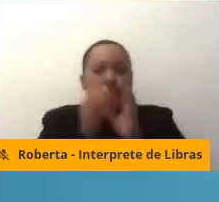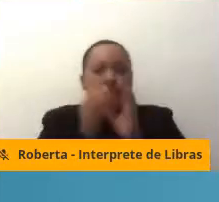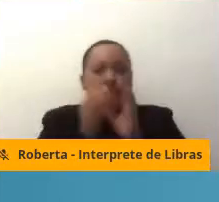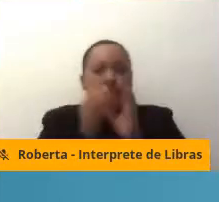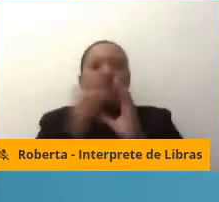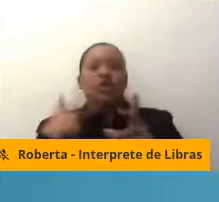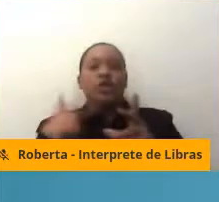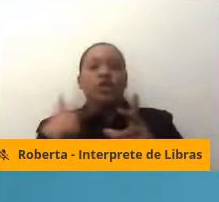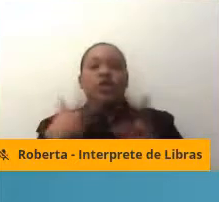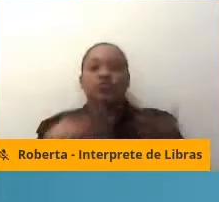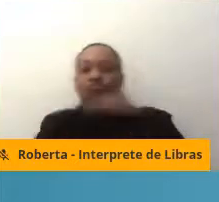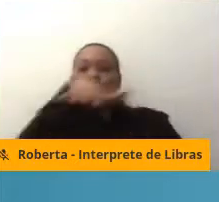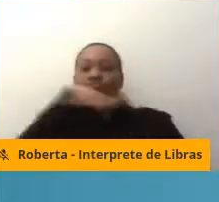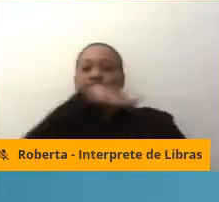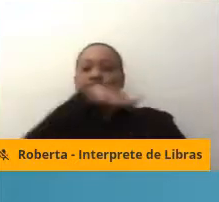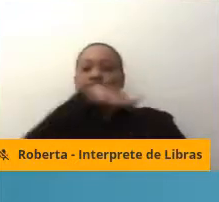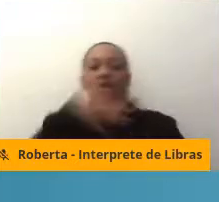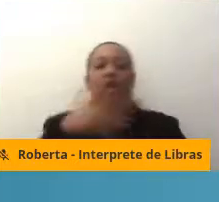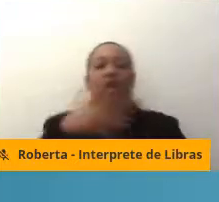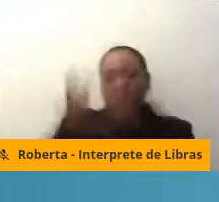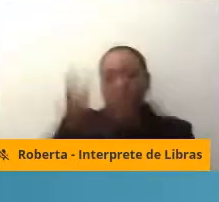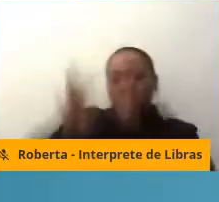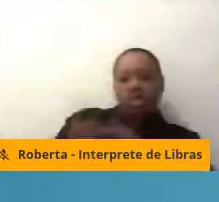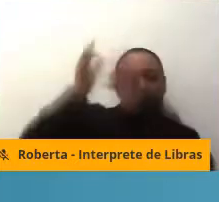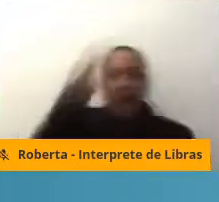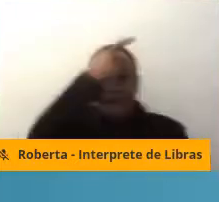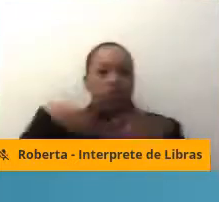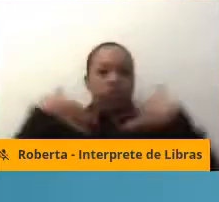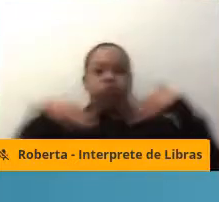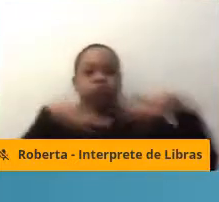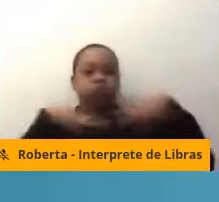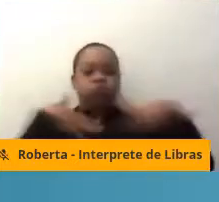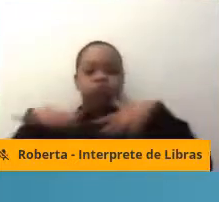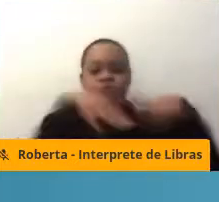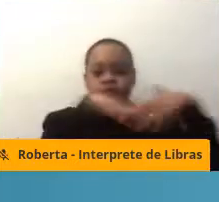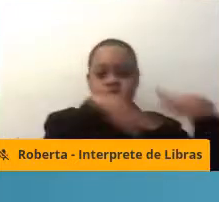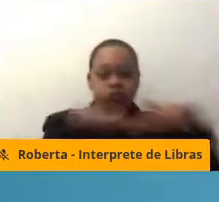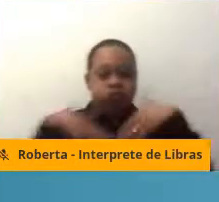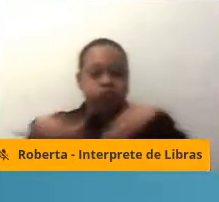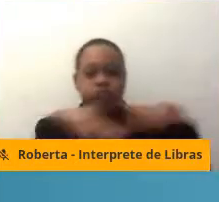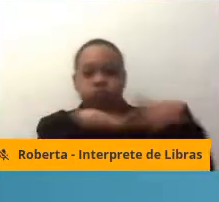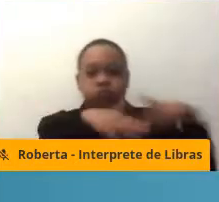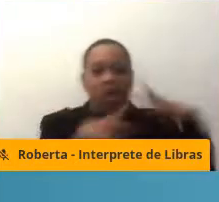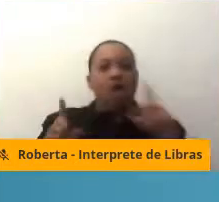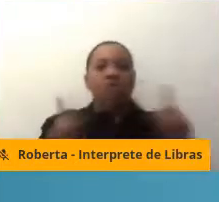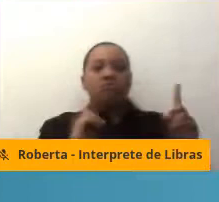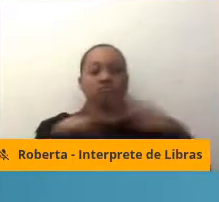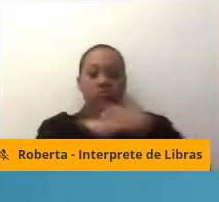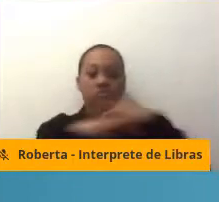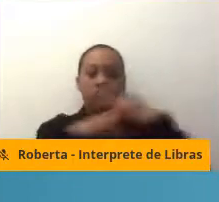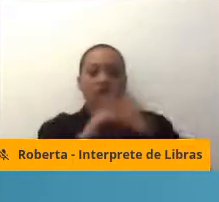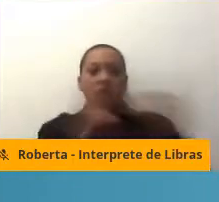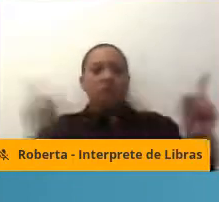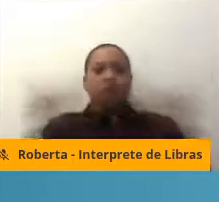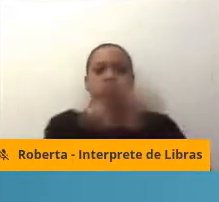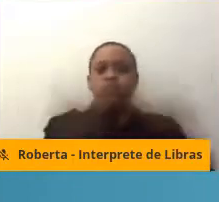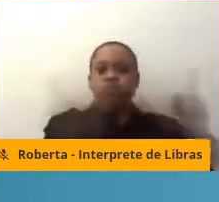elas se movem no seu dia a dia e transitam numa cidade, né? As bolinhas são uma visão simplificada